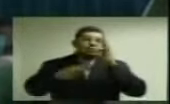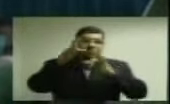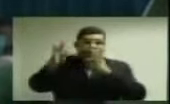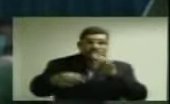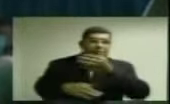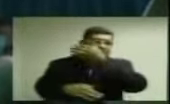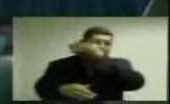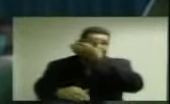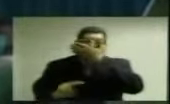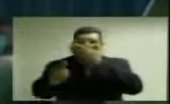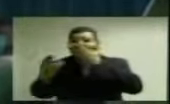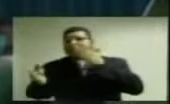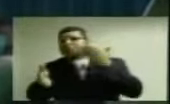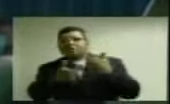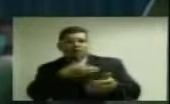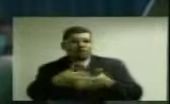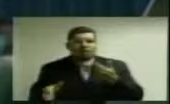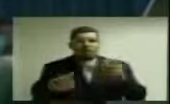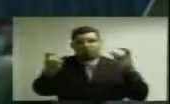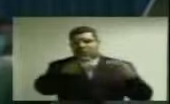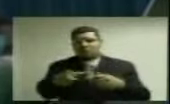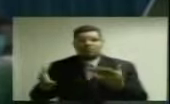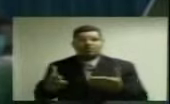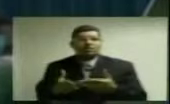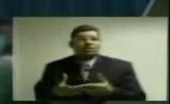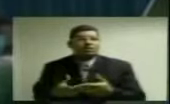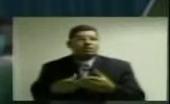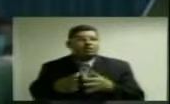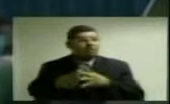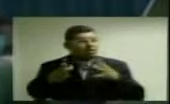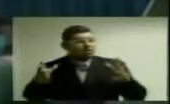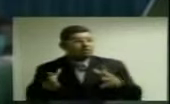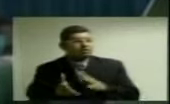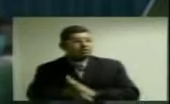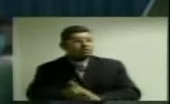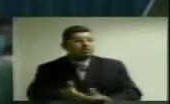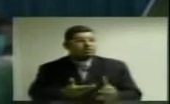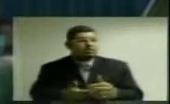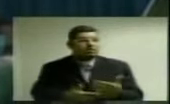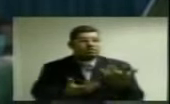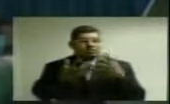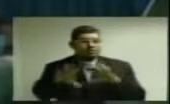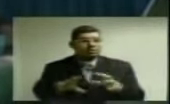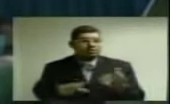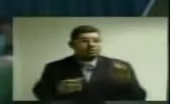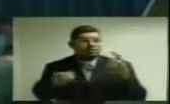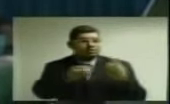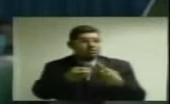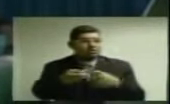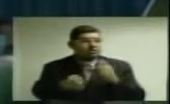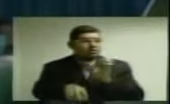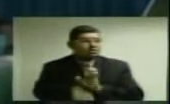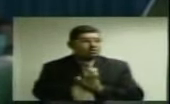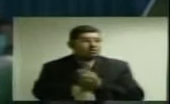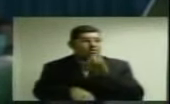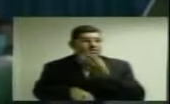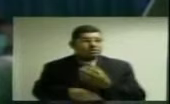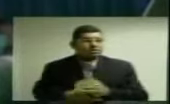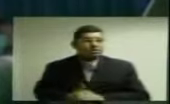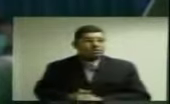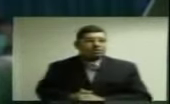ou em qualquer outro lugar de classe média, média alta, e que não quer ir para o interior do Estado,